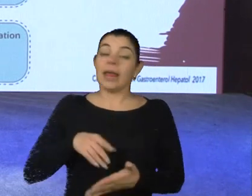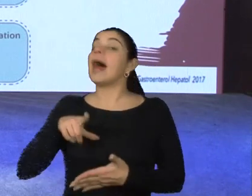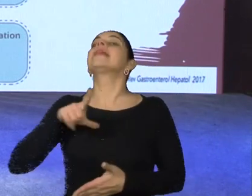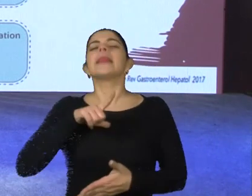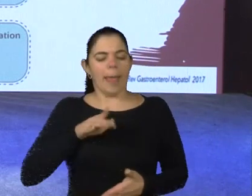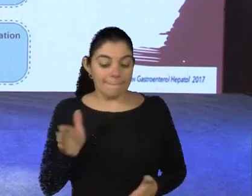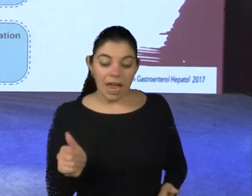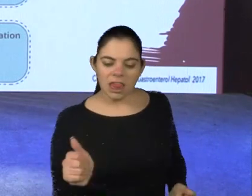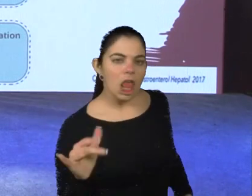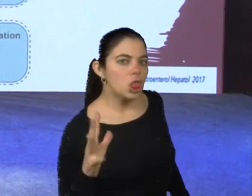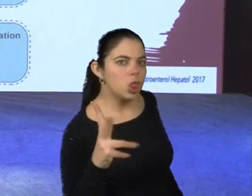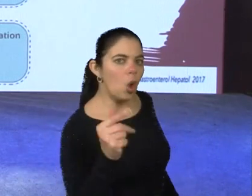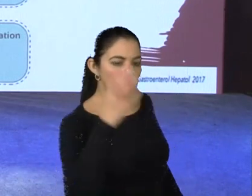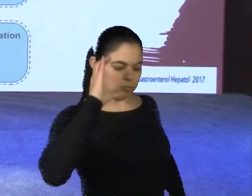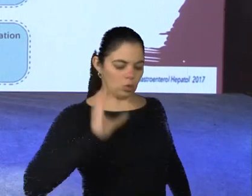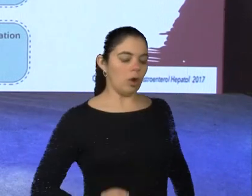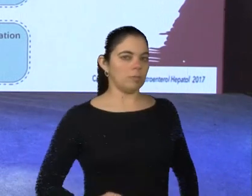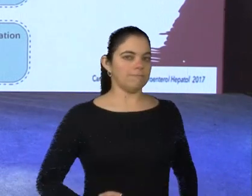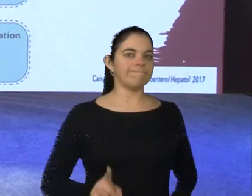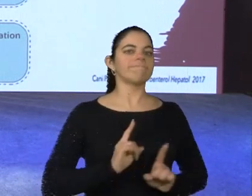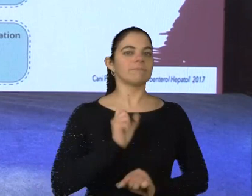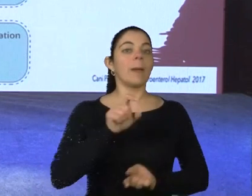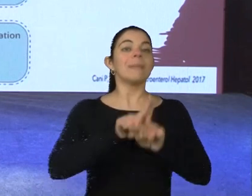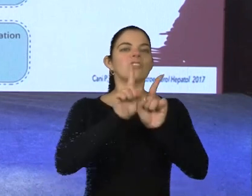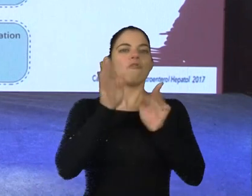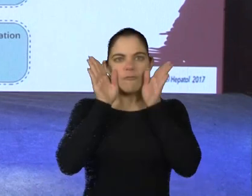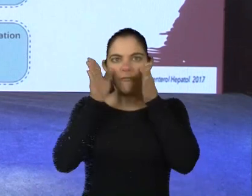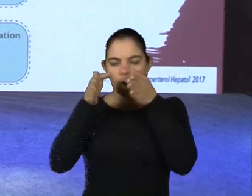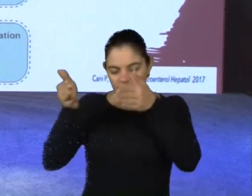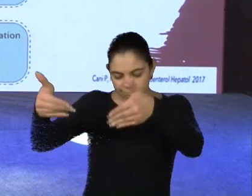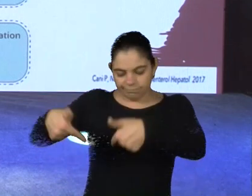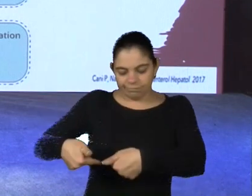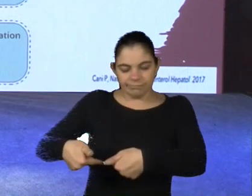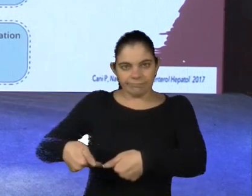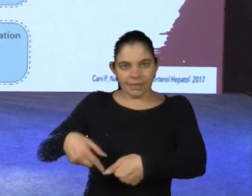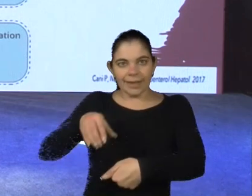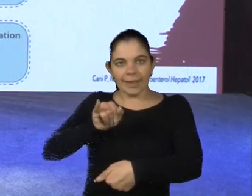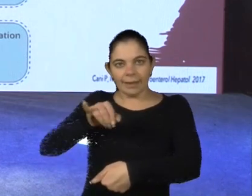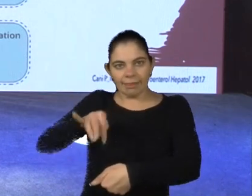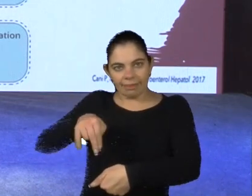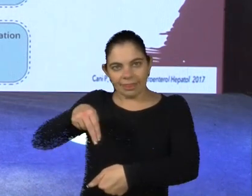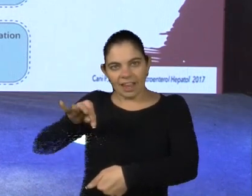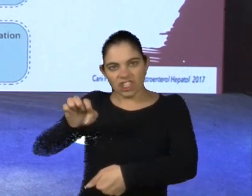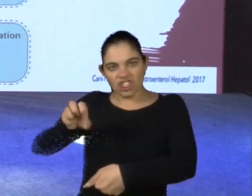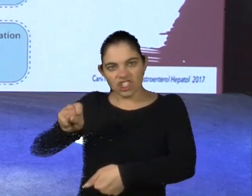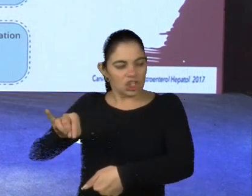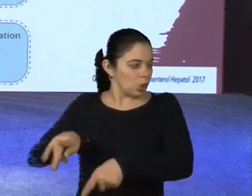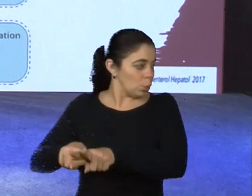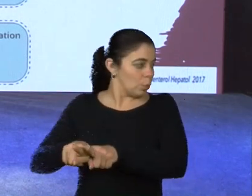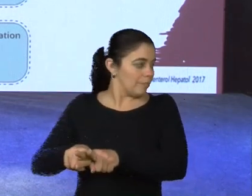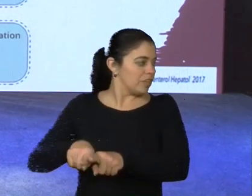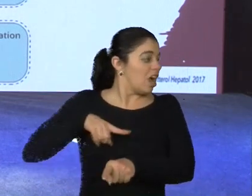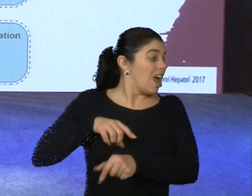Mas eu vou estar falando um pouquinho mais dessas aqui do intestino. Elas vão interagir com vários sistemas do